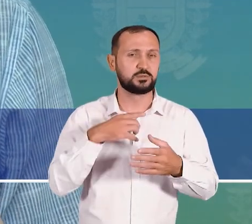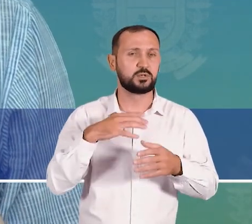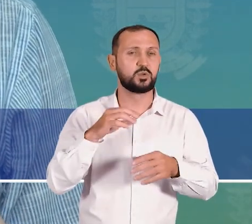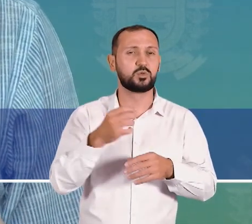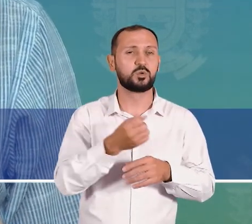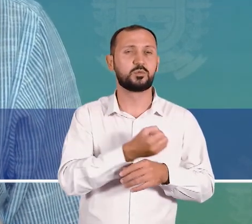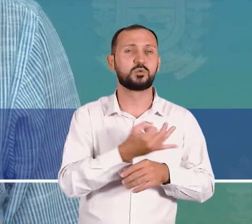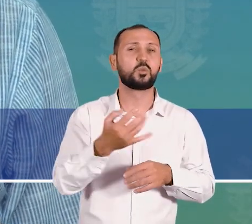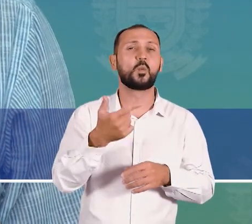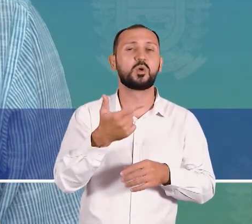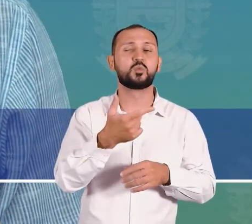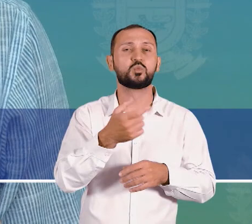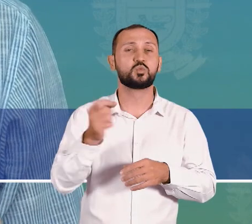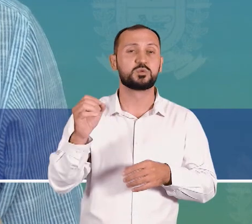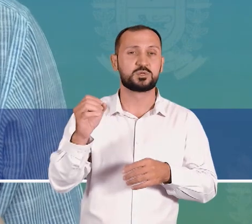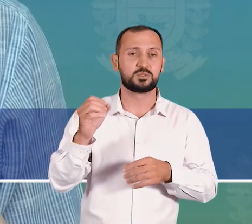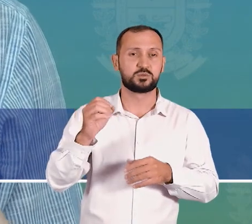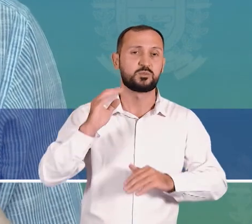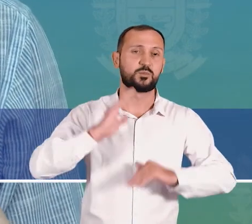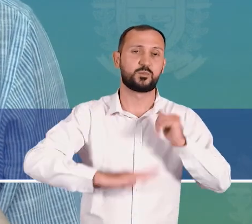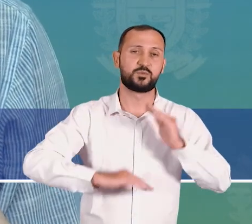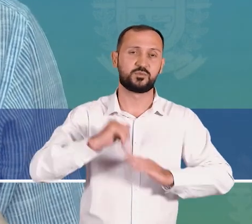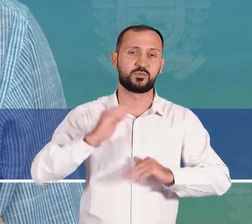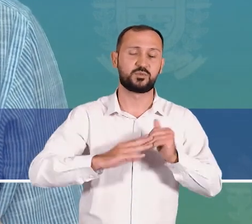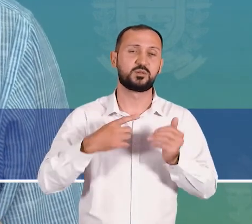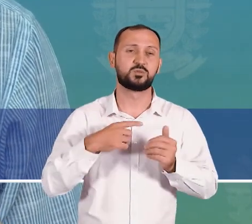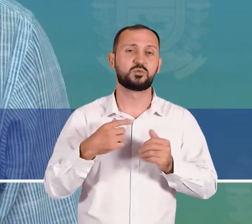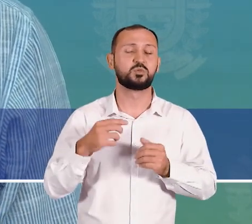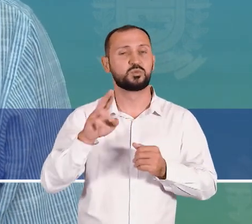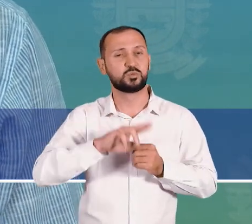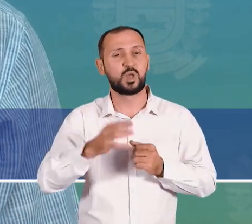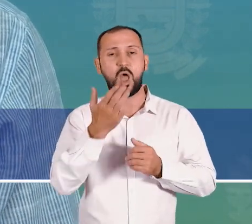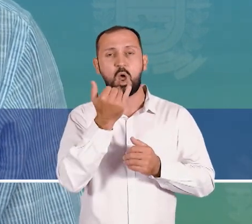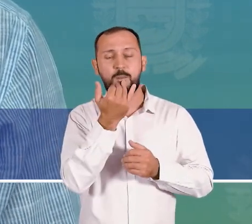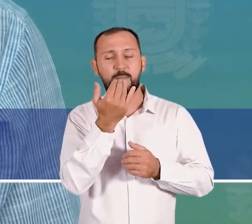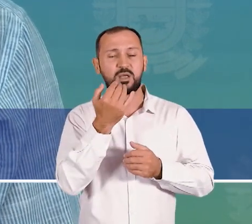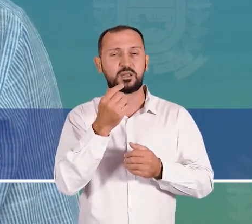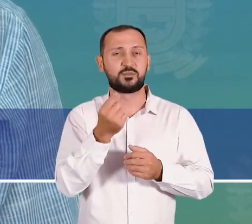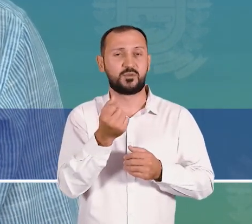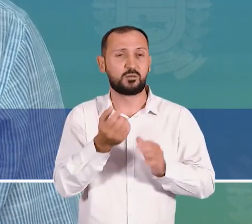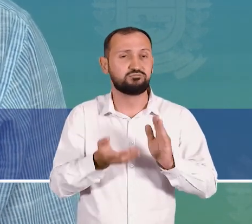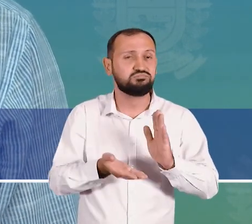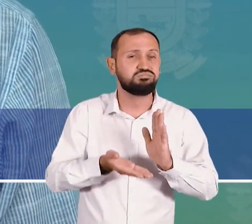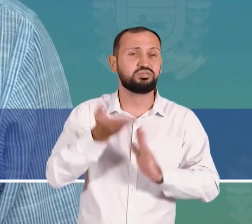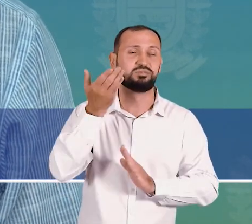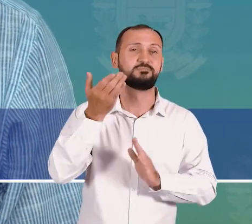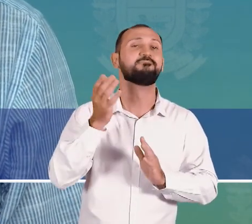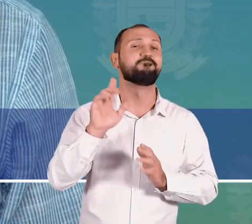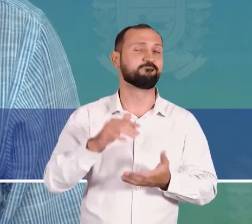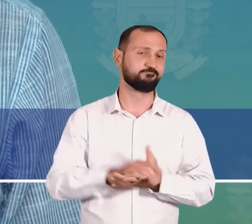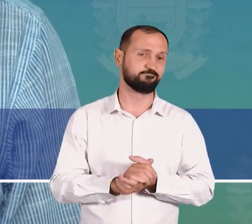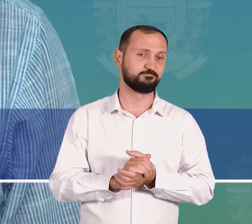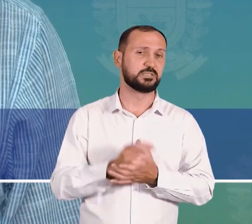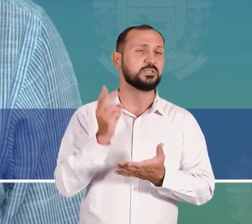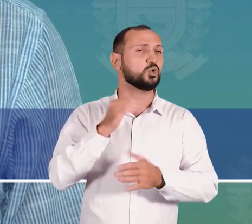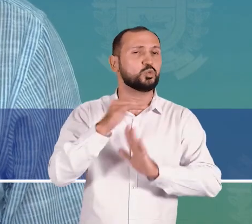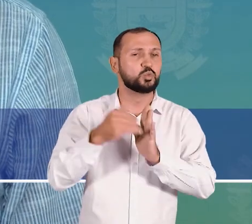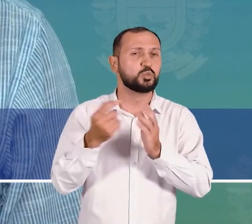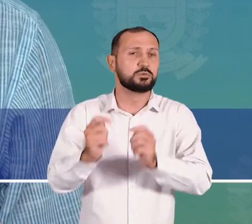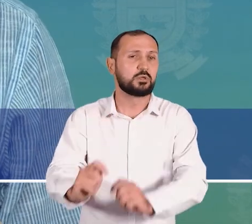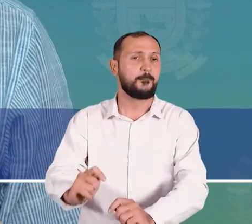também um número de quase 200 funcionários, né? E o consumo nosso com alimentação é muito